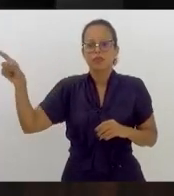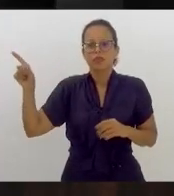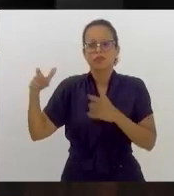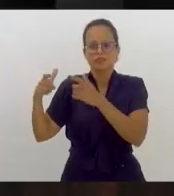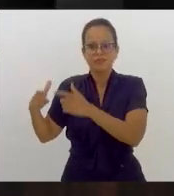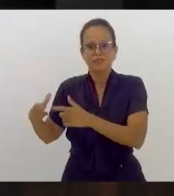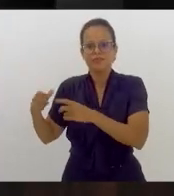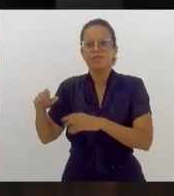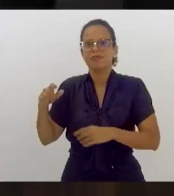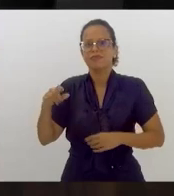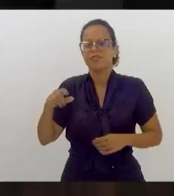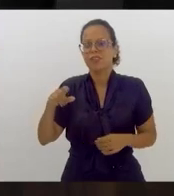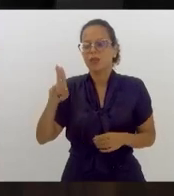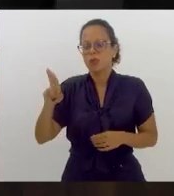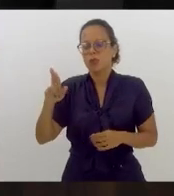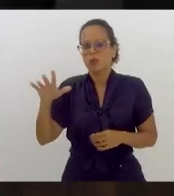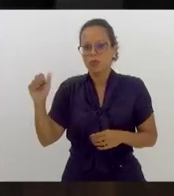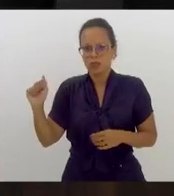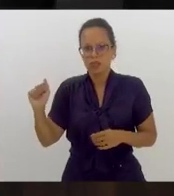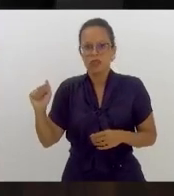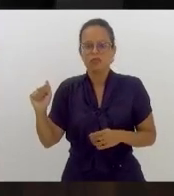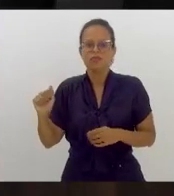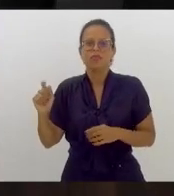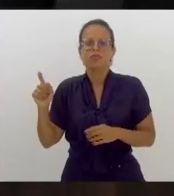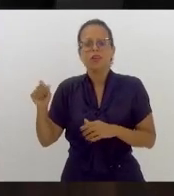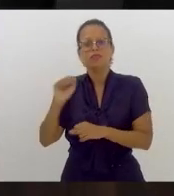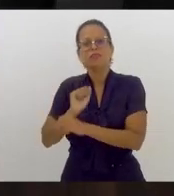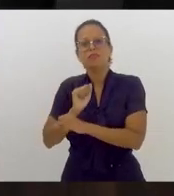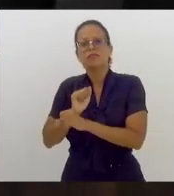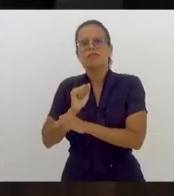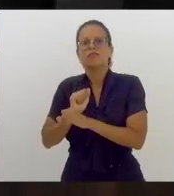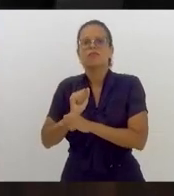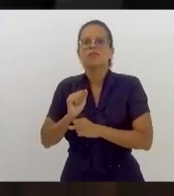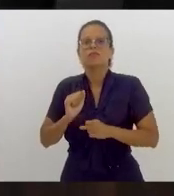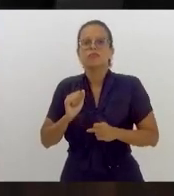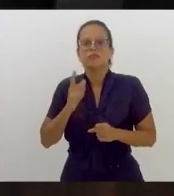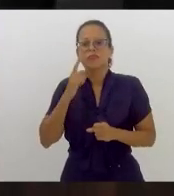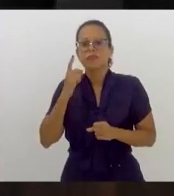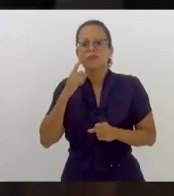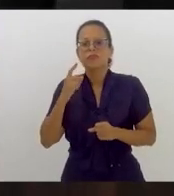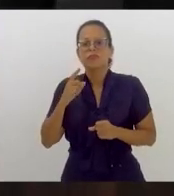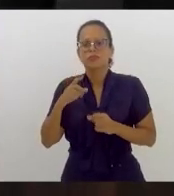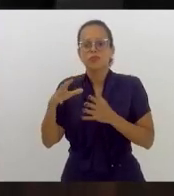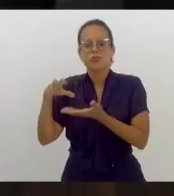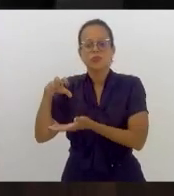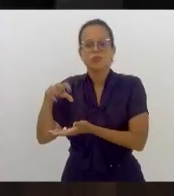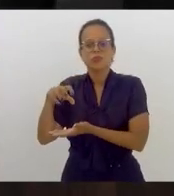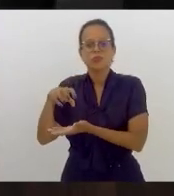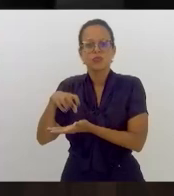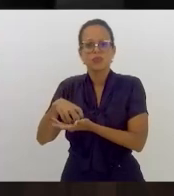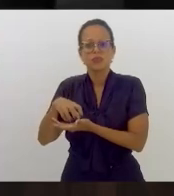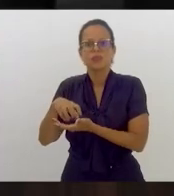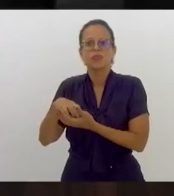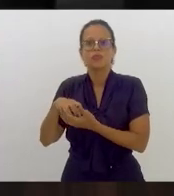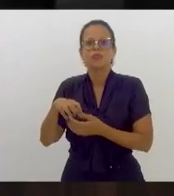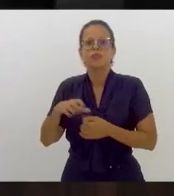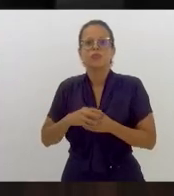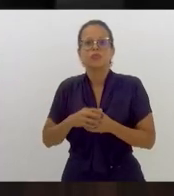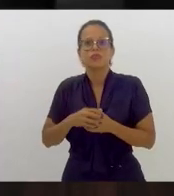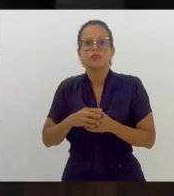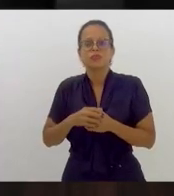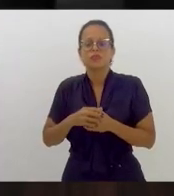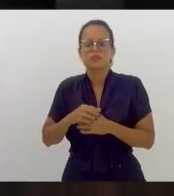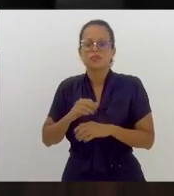333, bairro da Urca, Rio de Janeiro. Pendendo de parecer da Comissão de Condição de Emendas Condicionais e